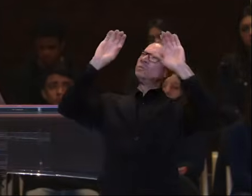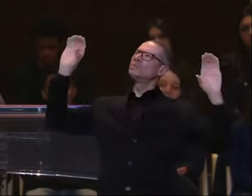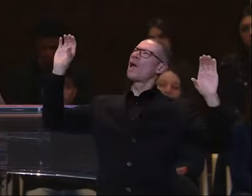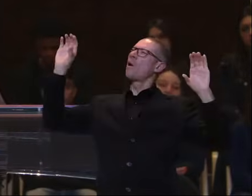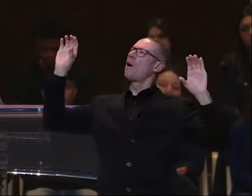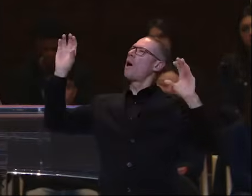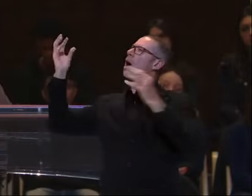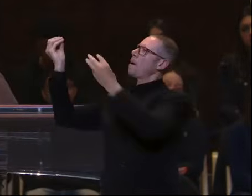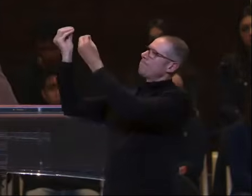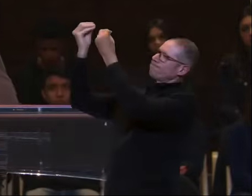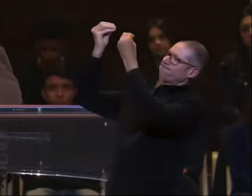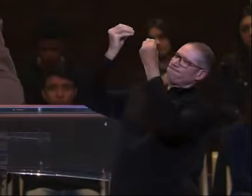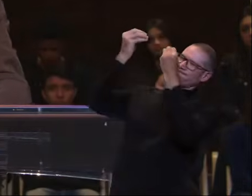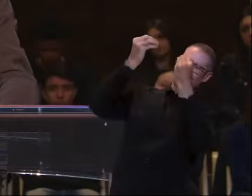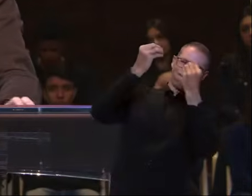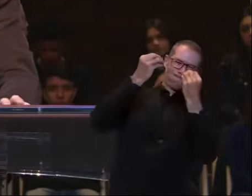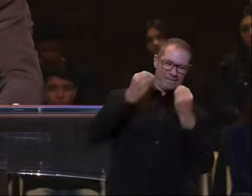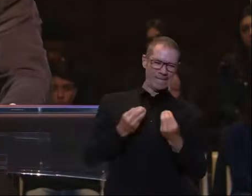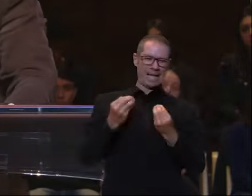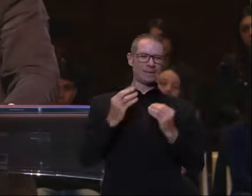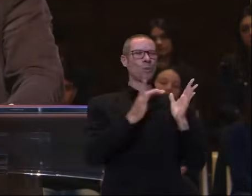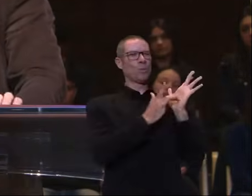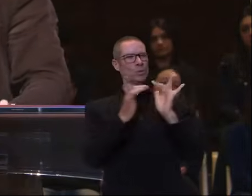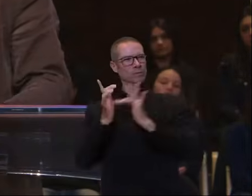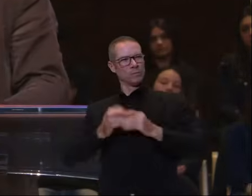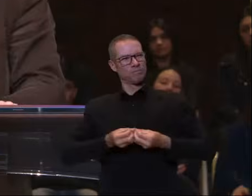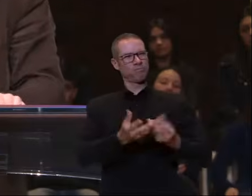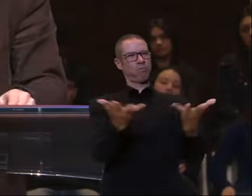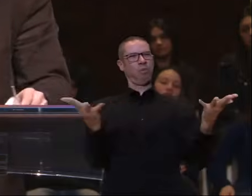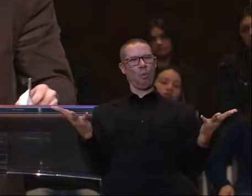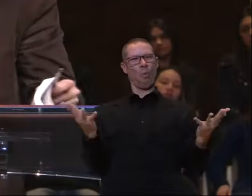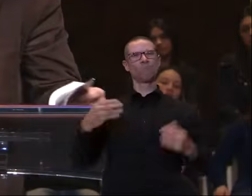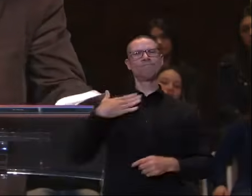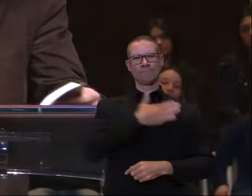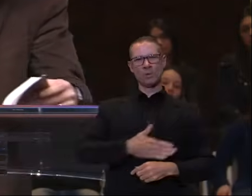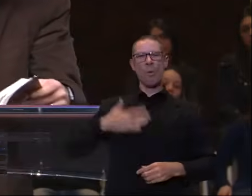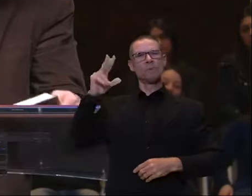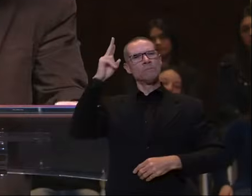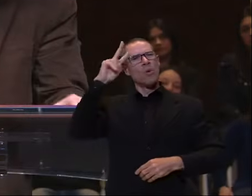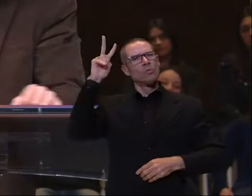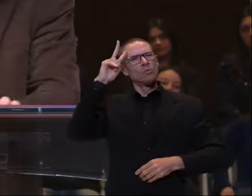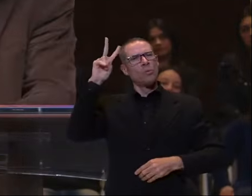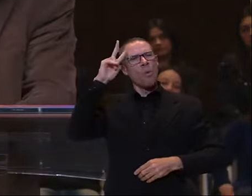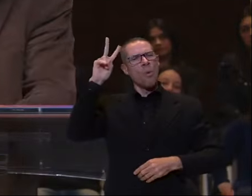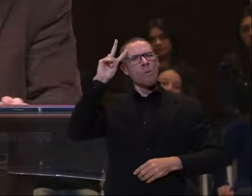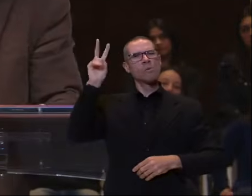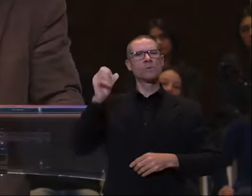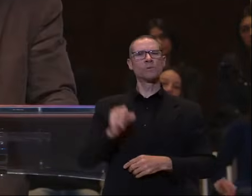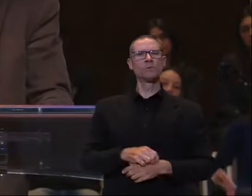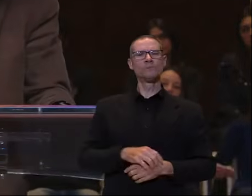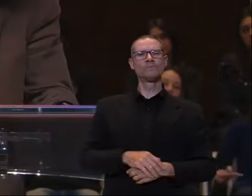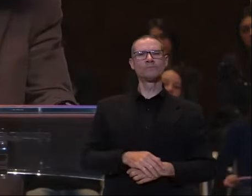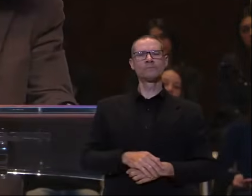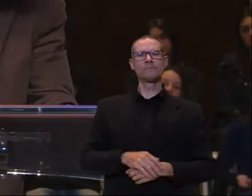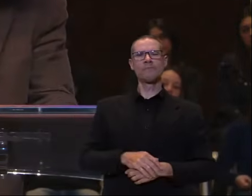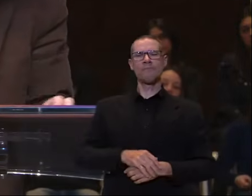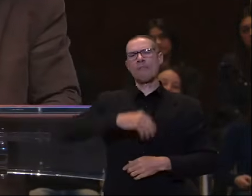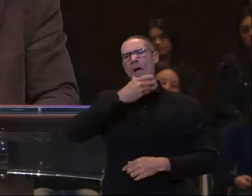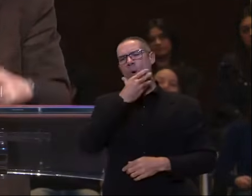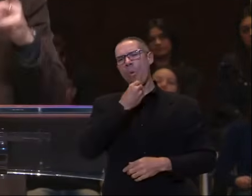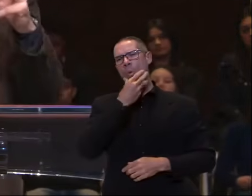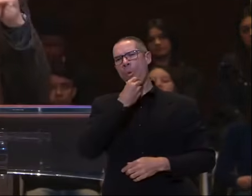que nos foram dados através de Jesus. Eu gosto de uma história que o pai contava, de um camarada